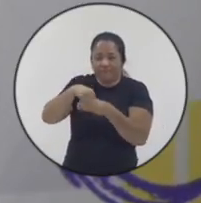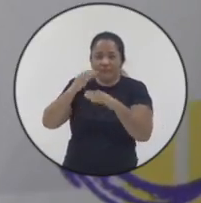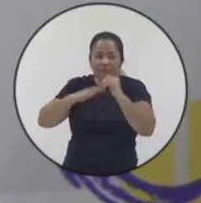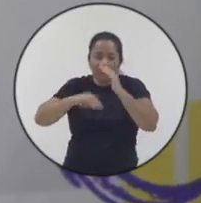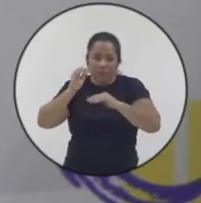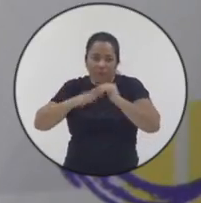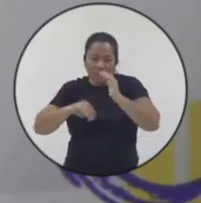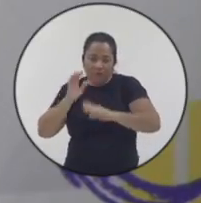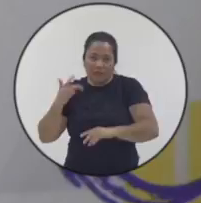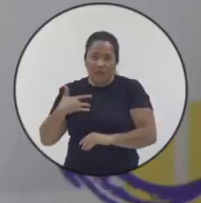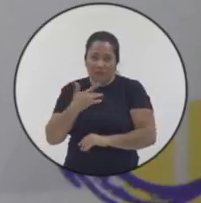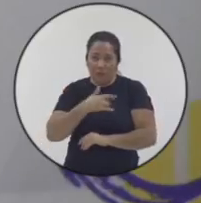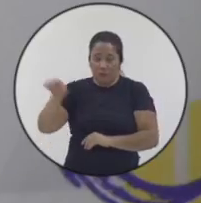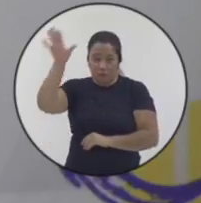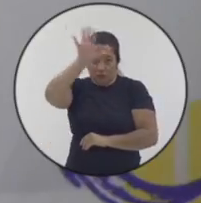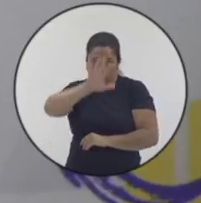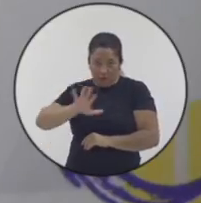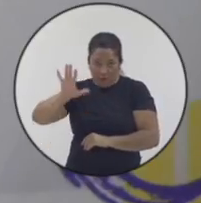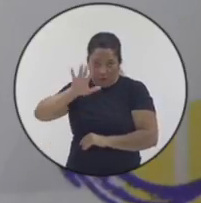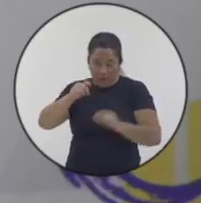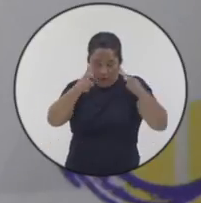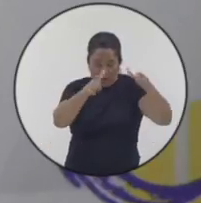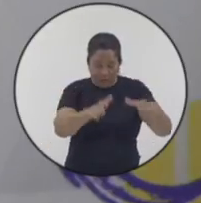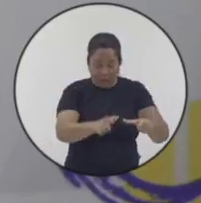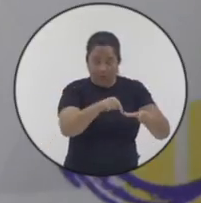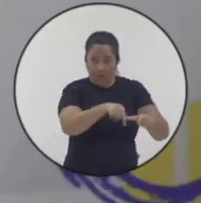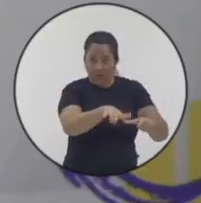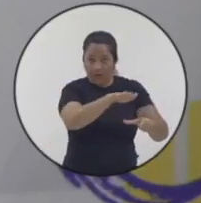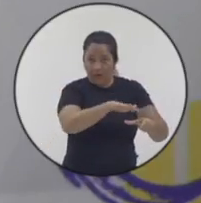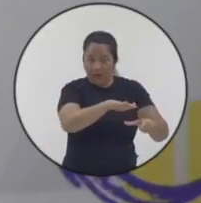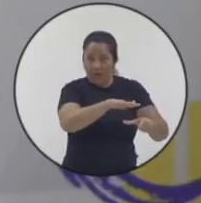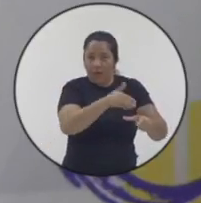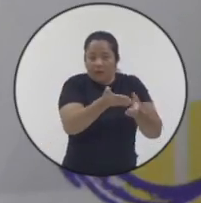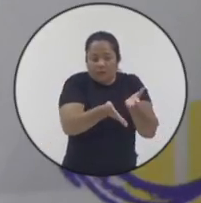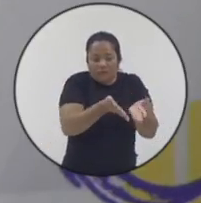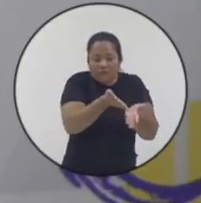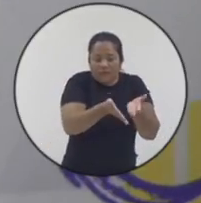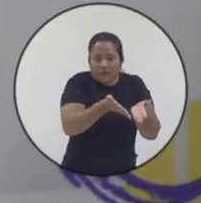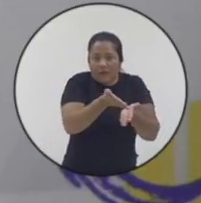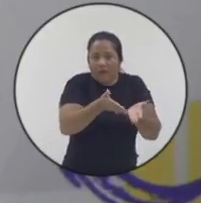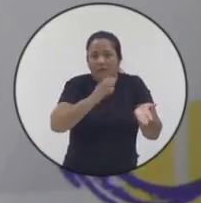geral, que é o lugar do cuidado. É uma palavra que a gente gosta bastante de usar, que é